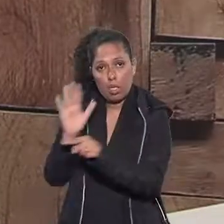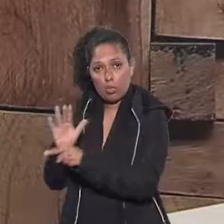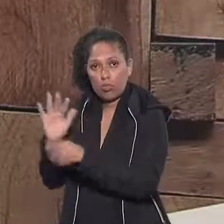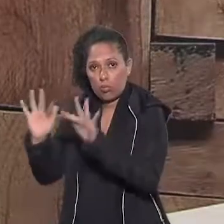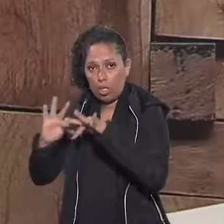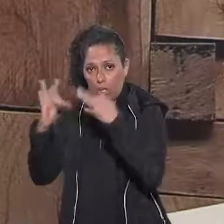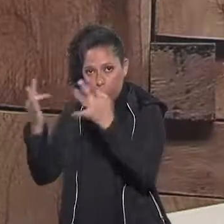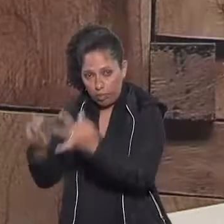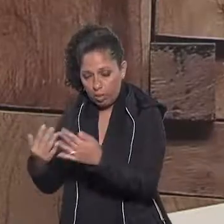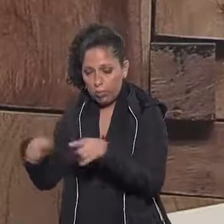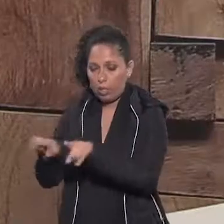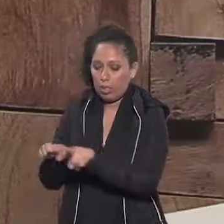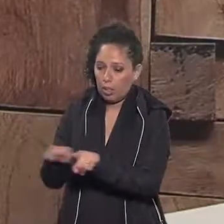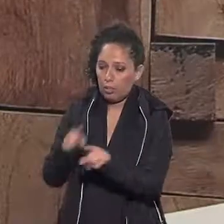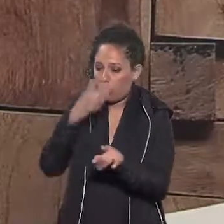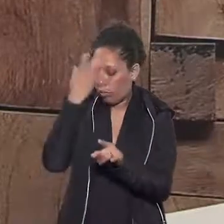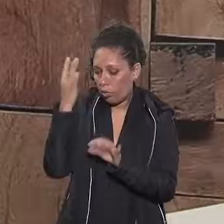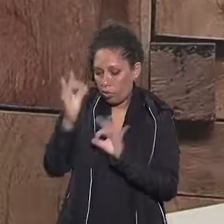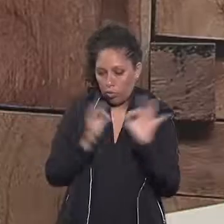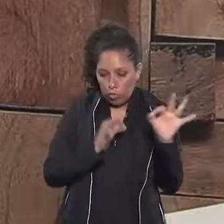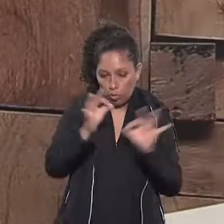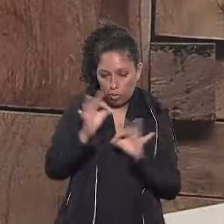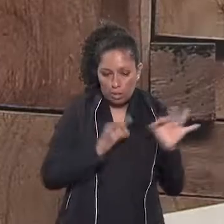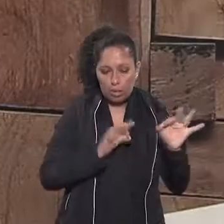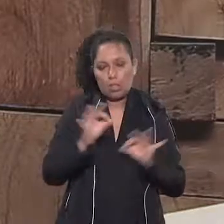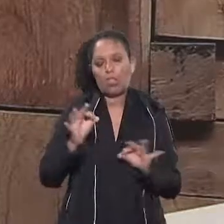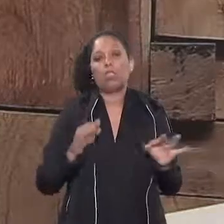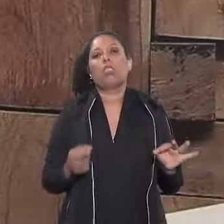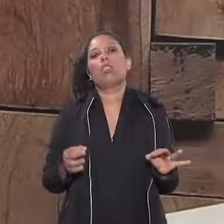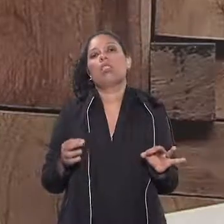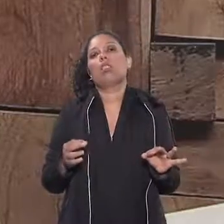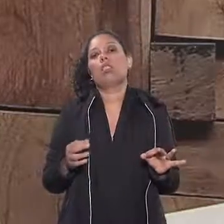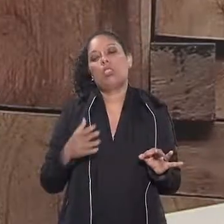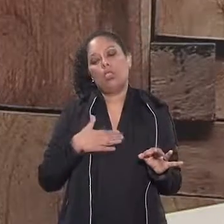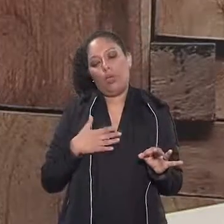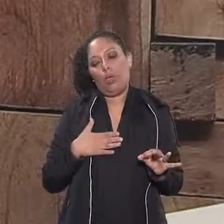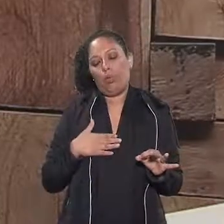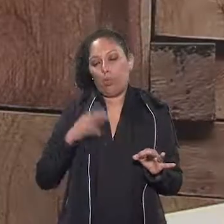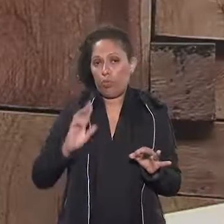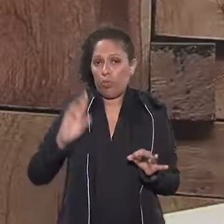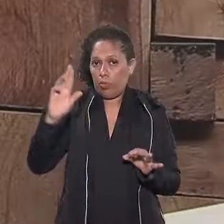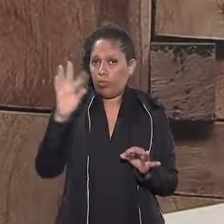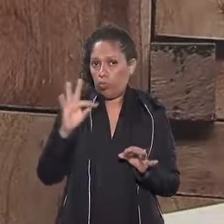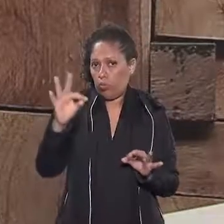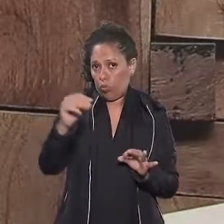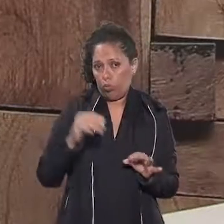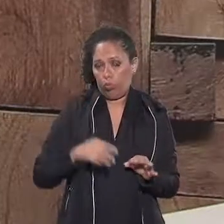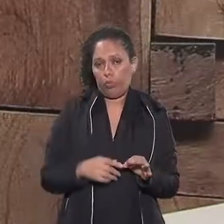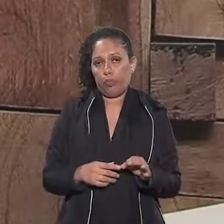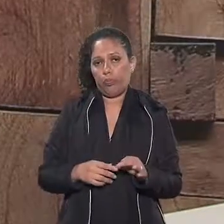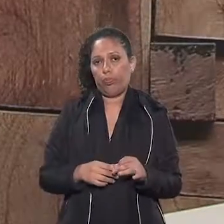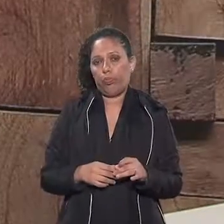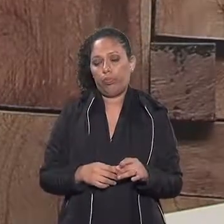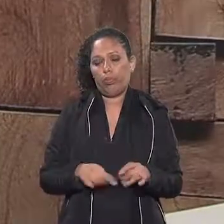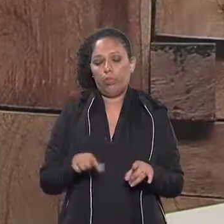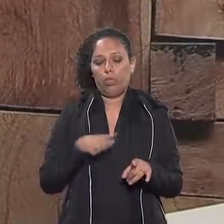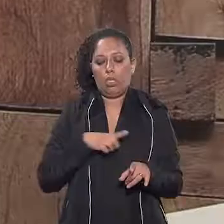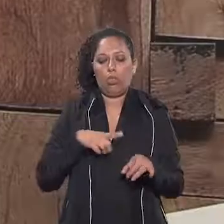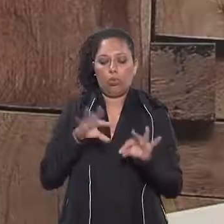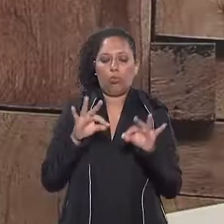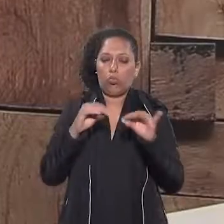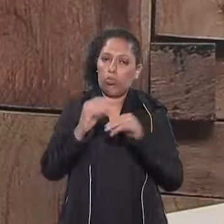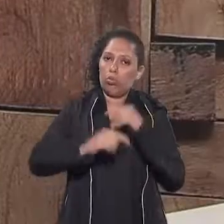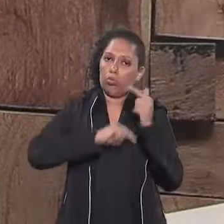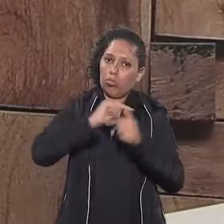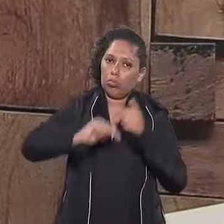bom para quem organiza também. Isso é tudo feito em conjunto, então esse é um pouco o meu papel também. E tem todo o